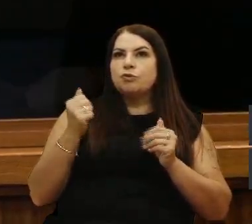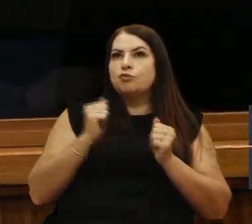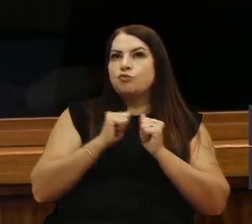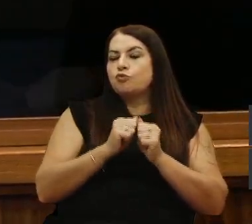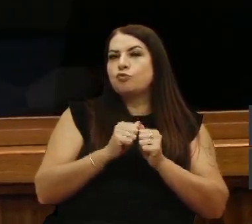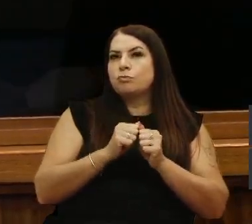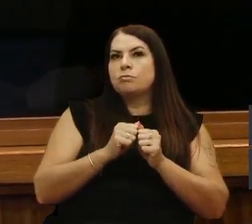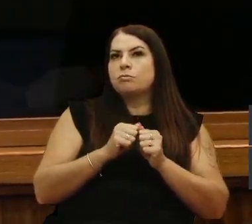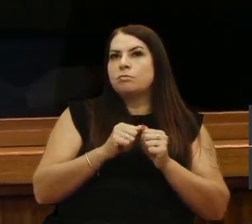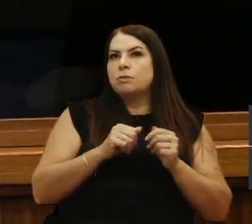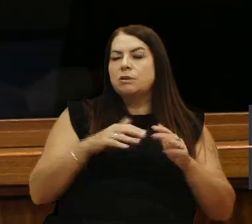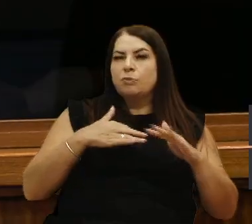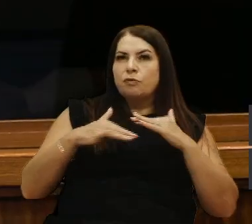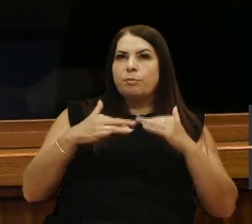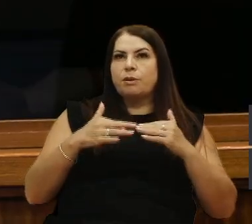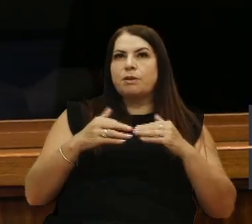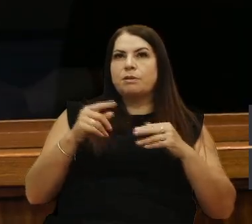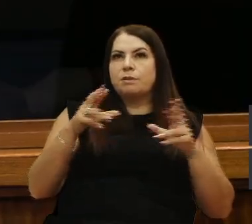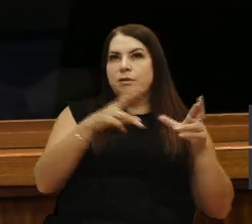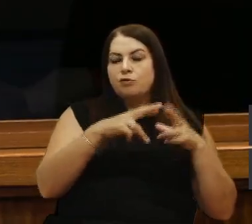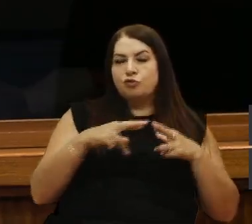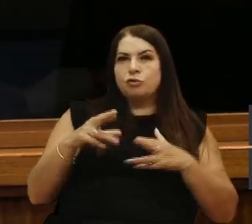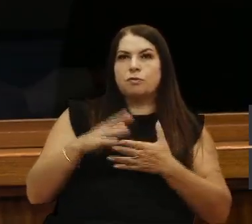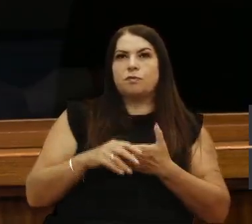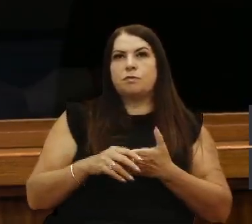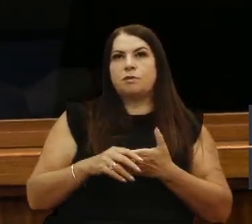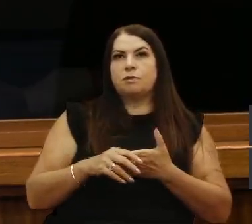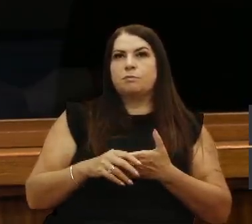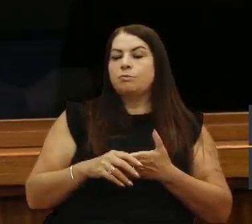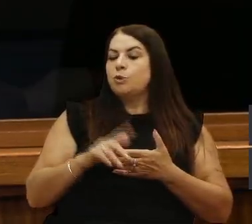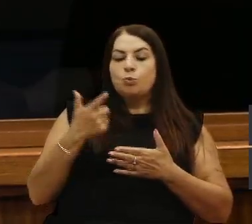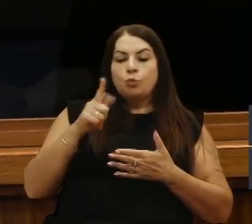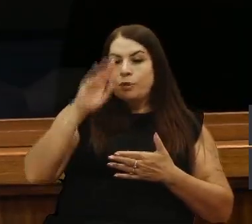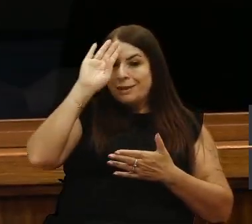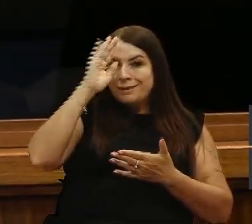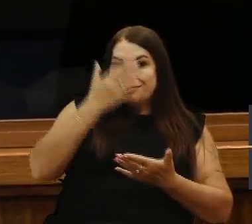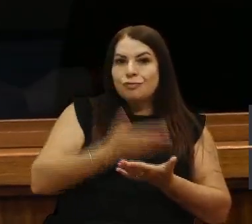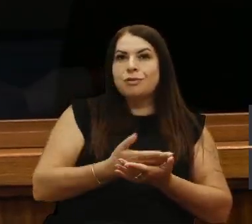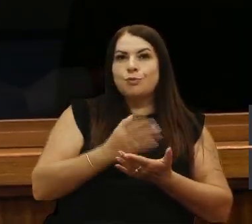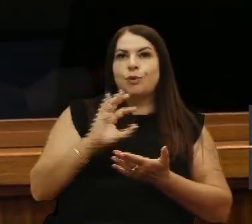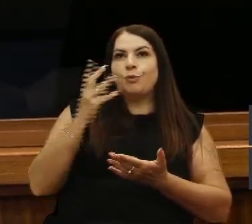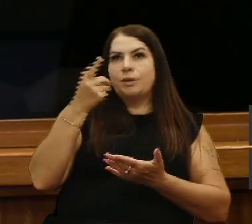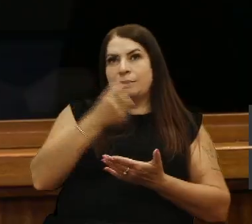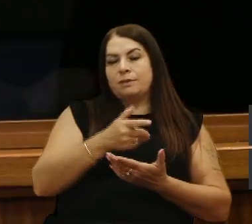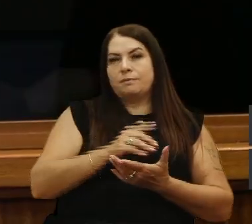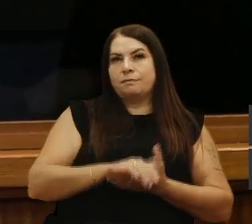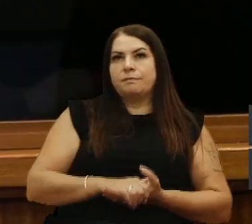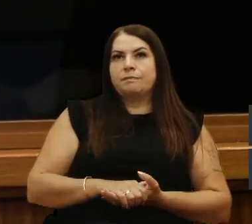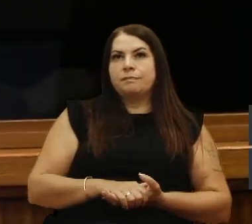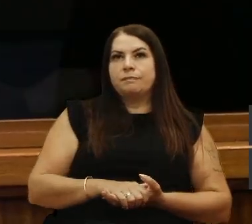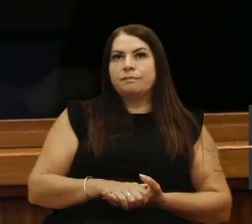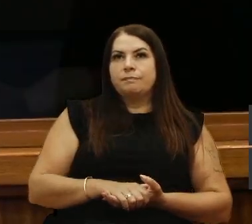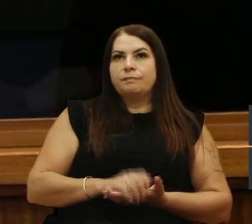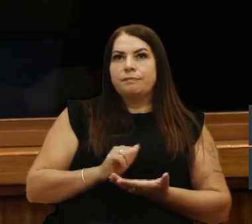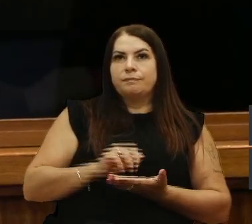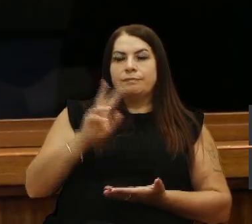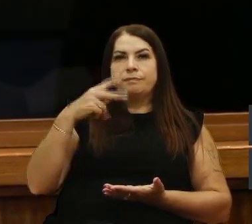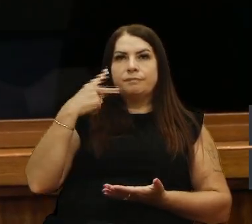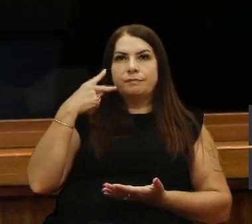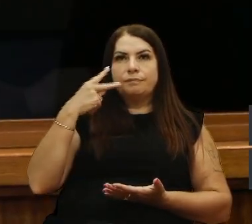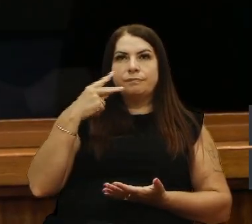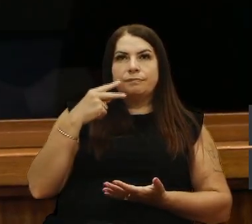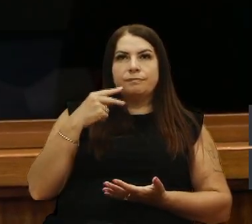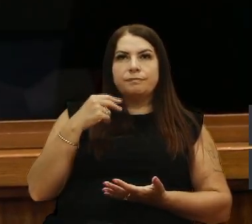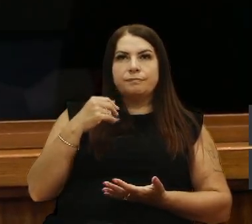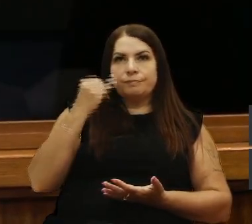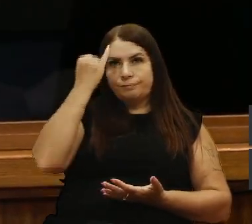que se movimentem naquela região, porque é inacreditável o que acontece lá. Seu à parte, vereadora